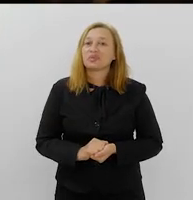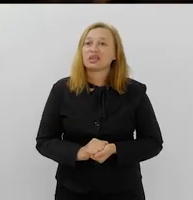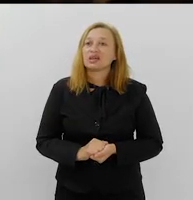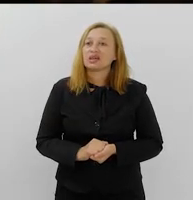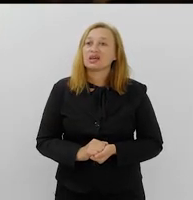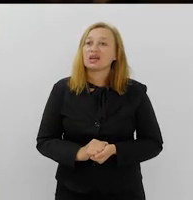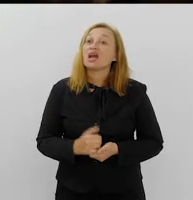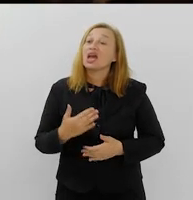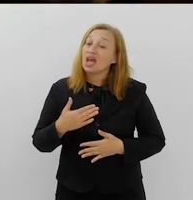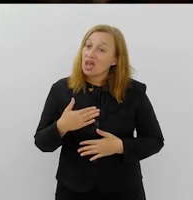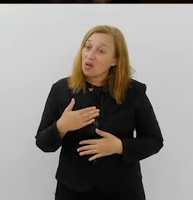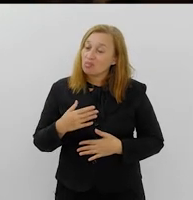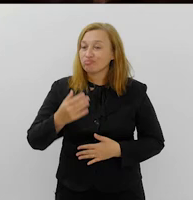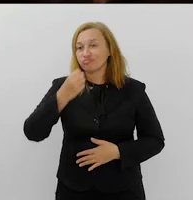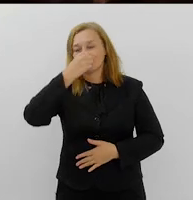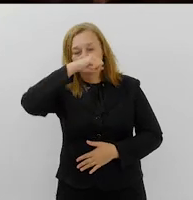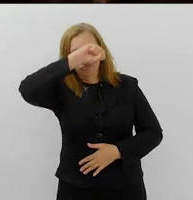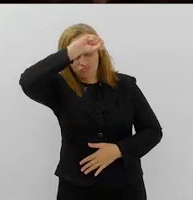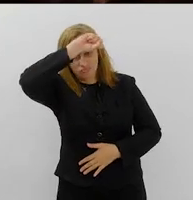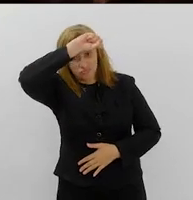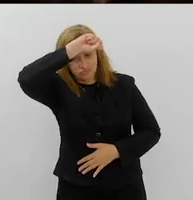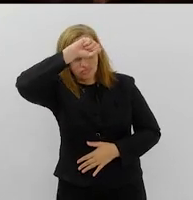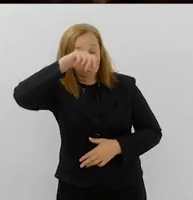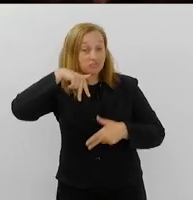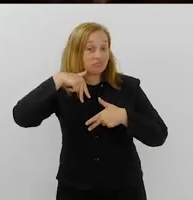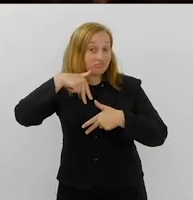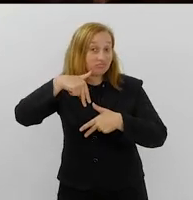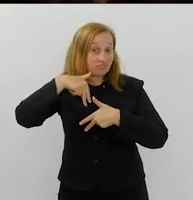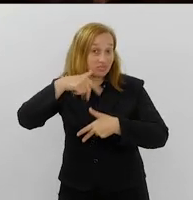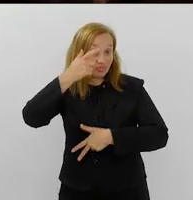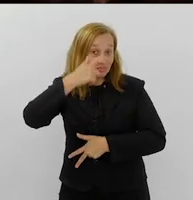Olha, eu como umbandista,